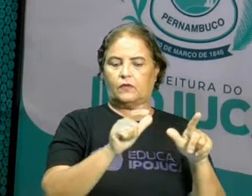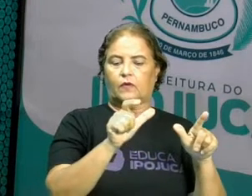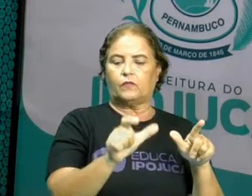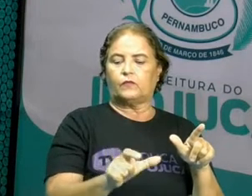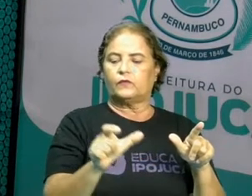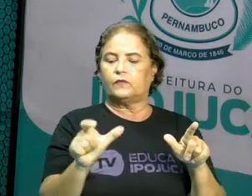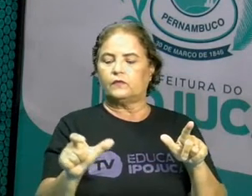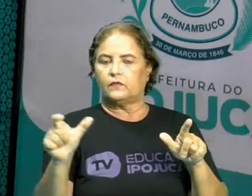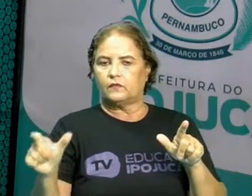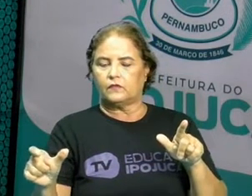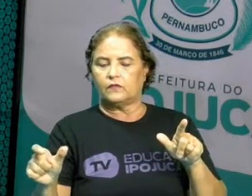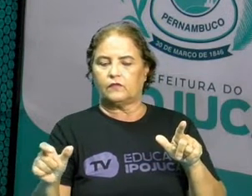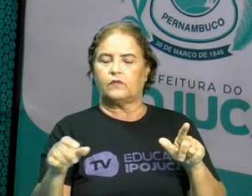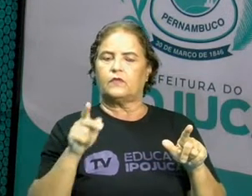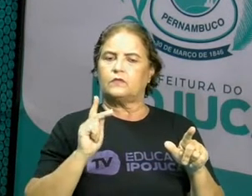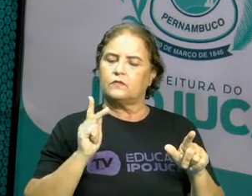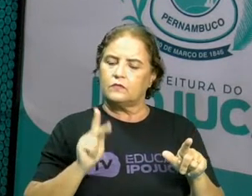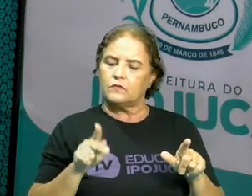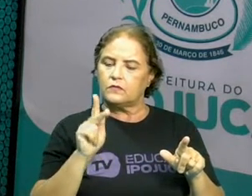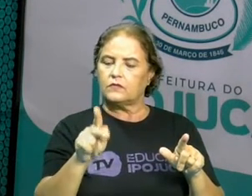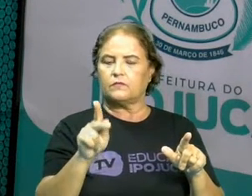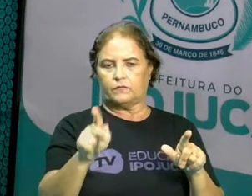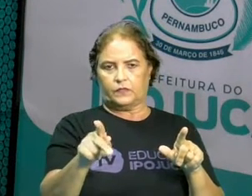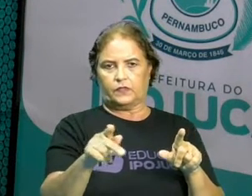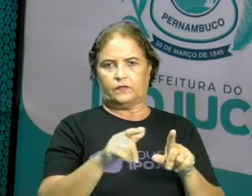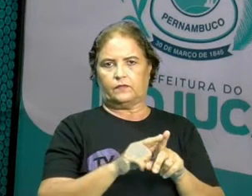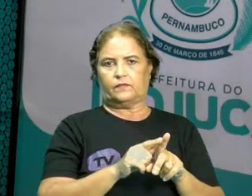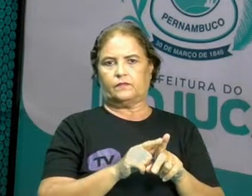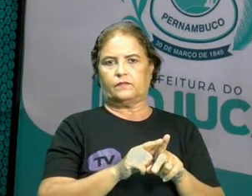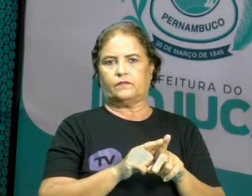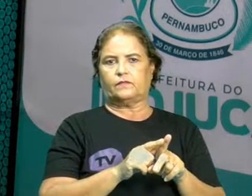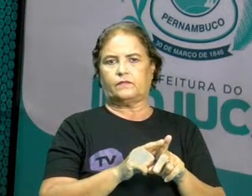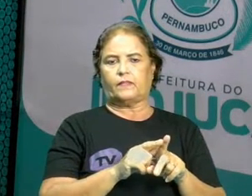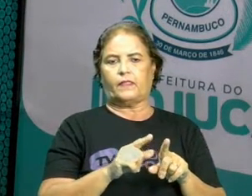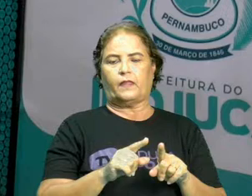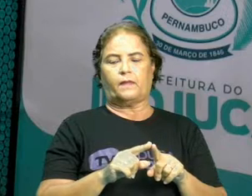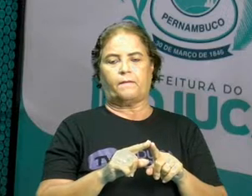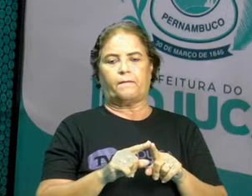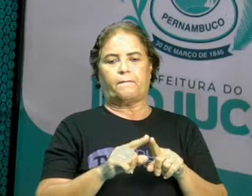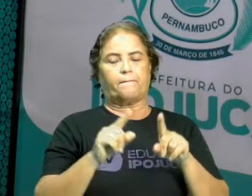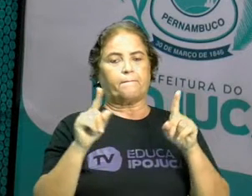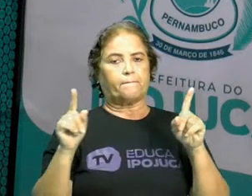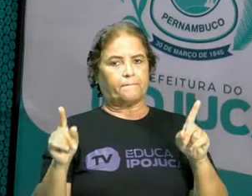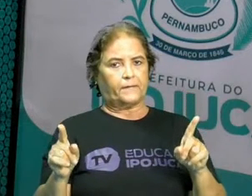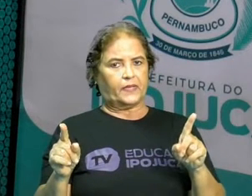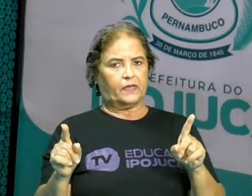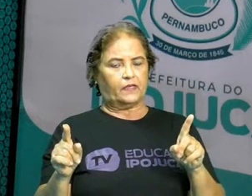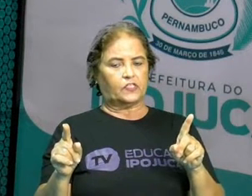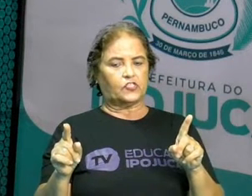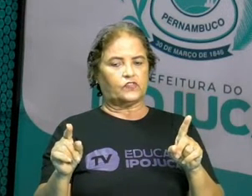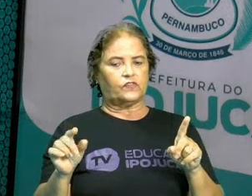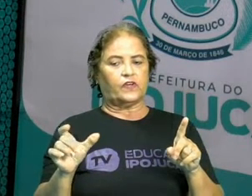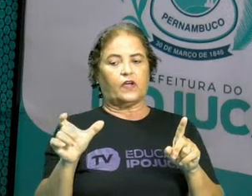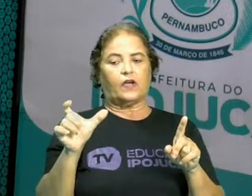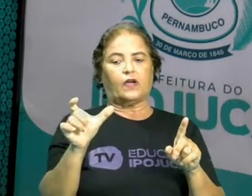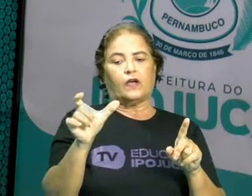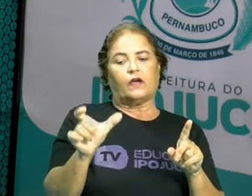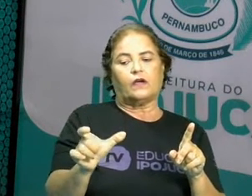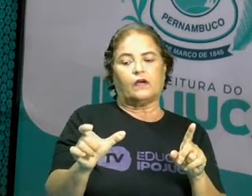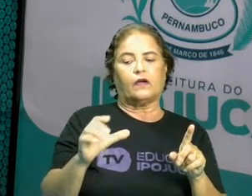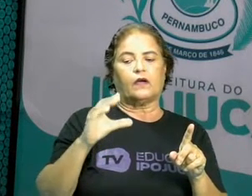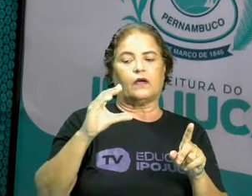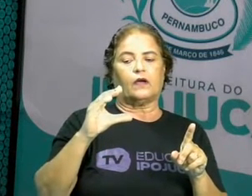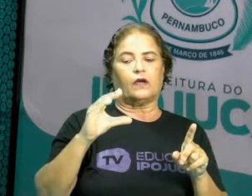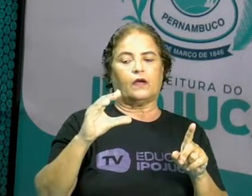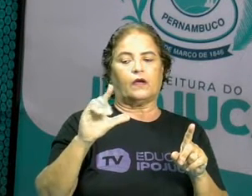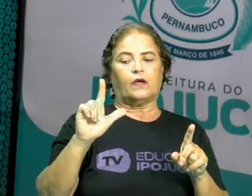centena, ela vai se repetir sempre, tá bem? E aí, mas ela vai ganhar uma nova classe. Essa